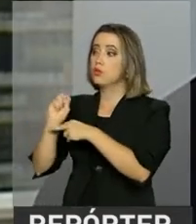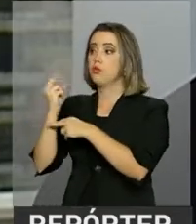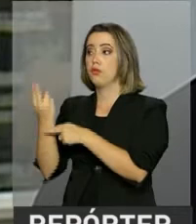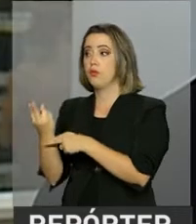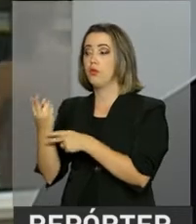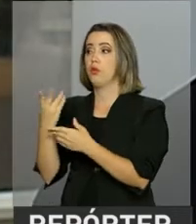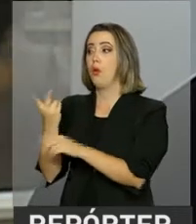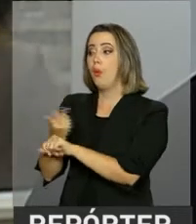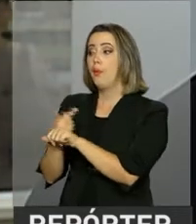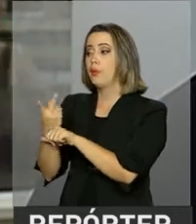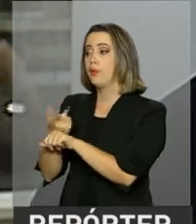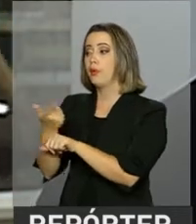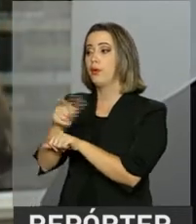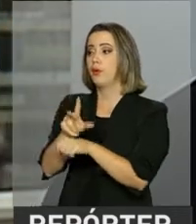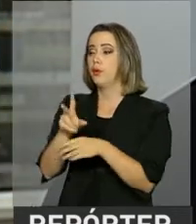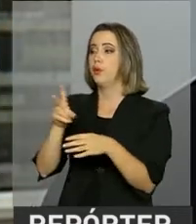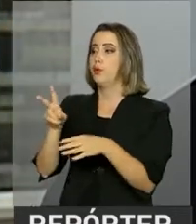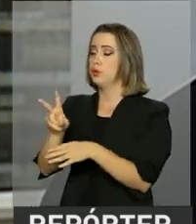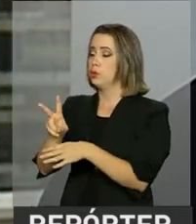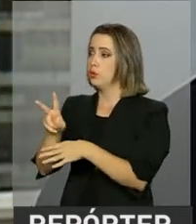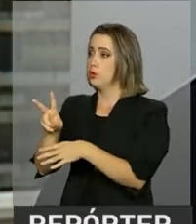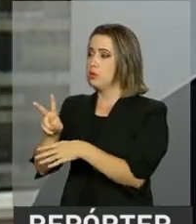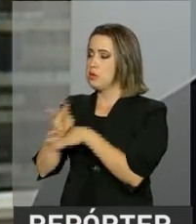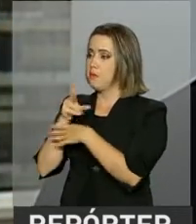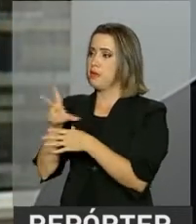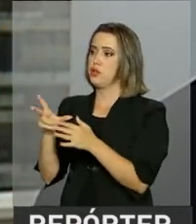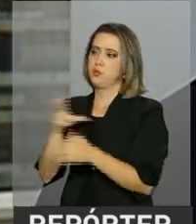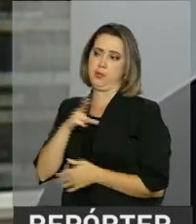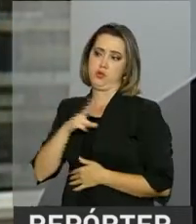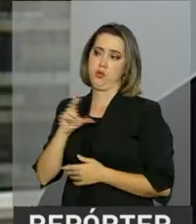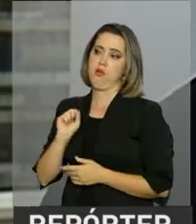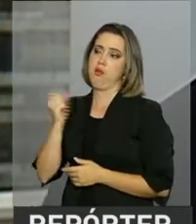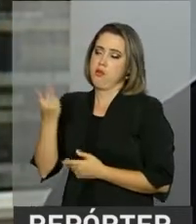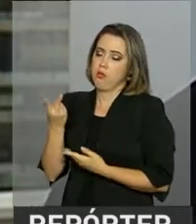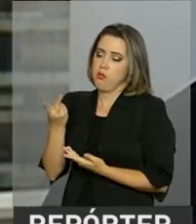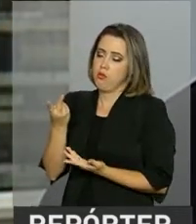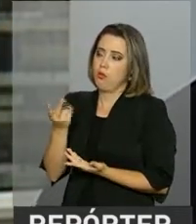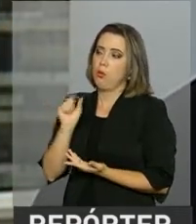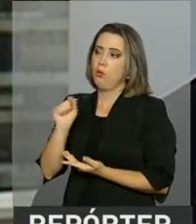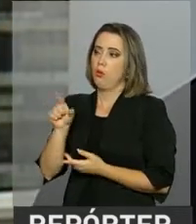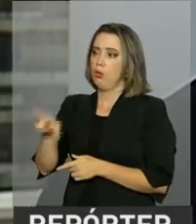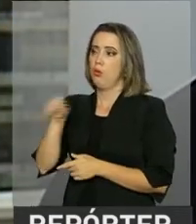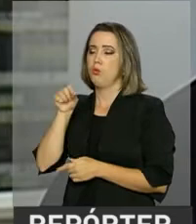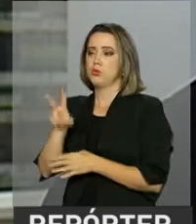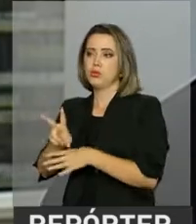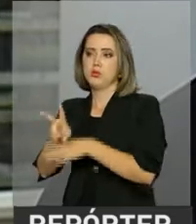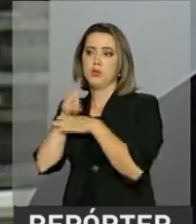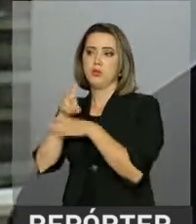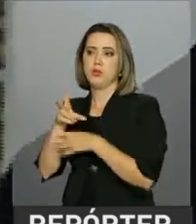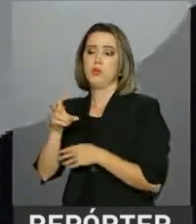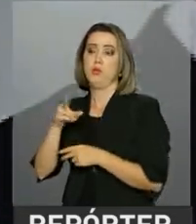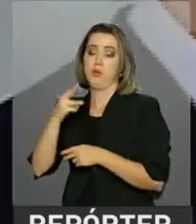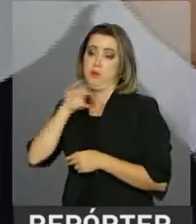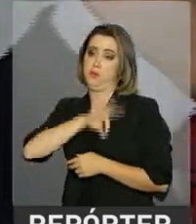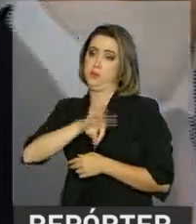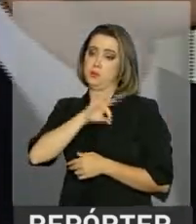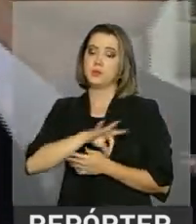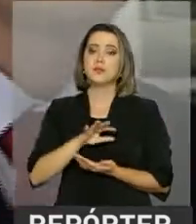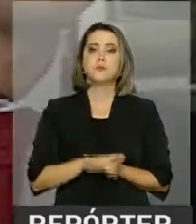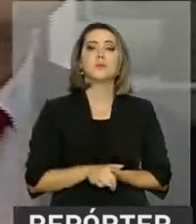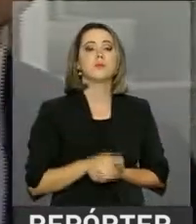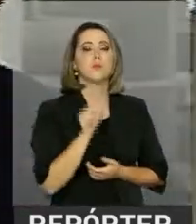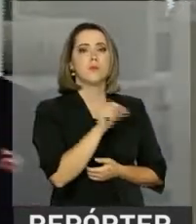para em busca de empréstimo pessoal ou para tentar trabalhar com um empréstimo consignado obrigado professor